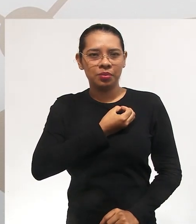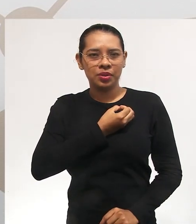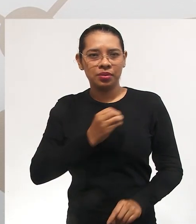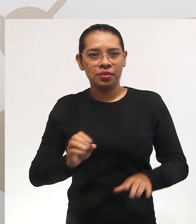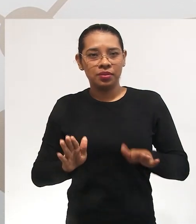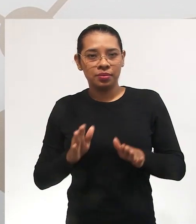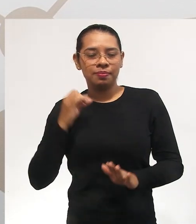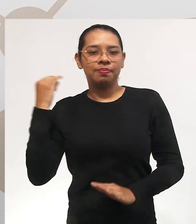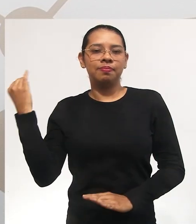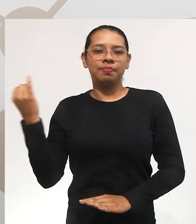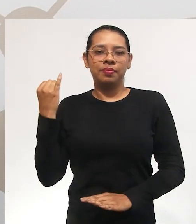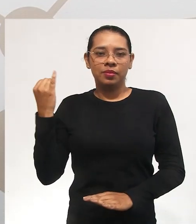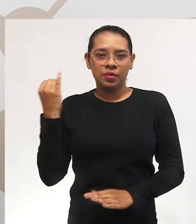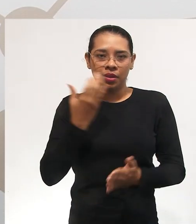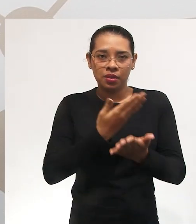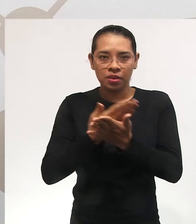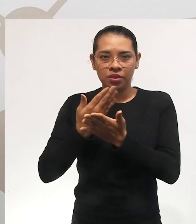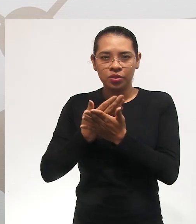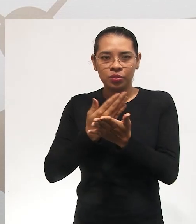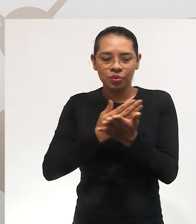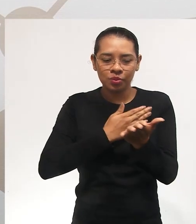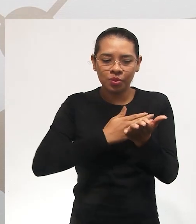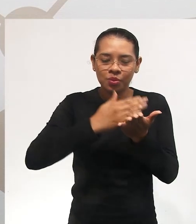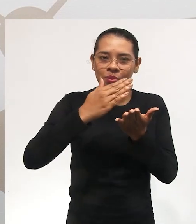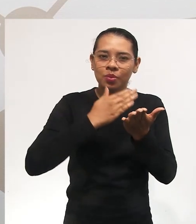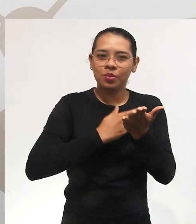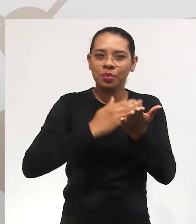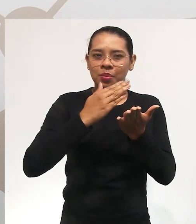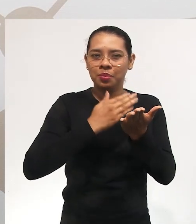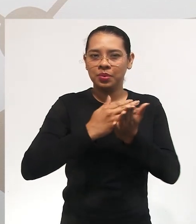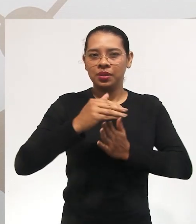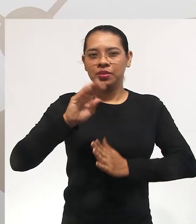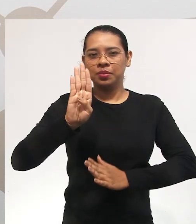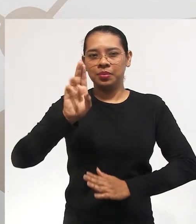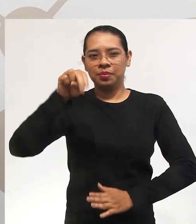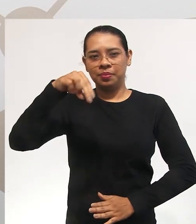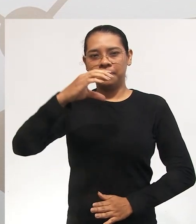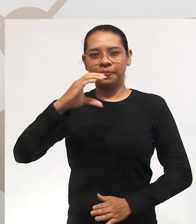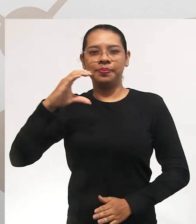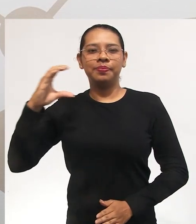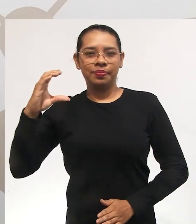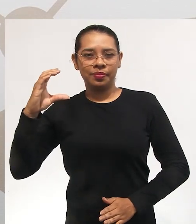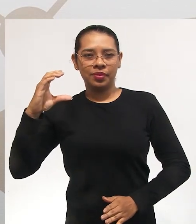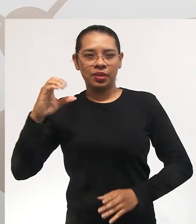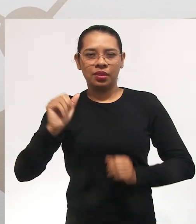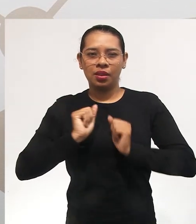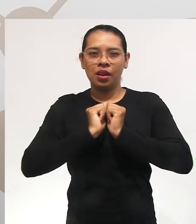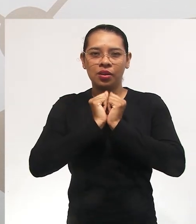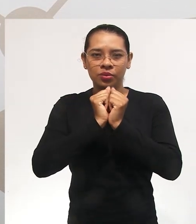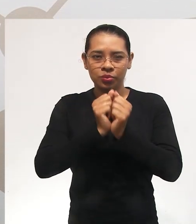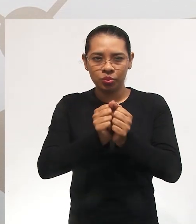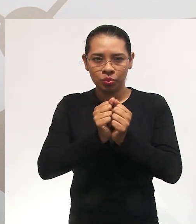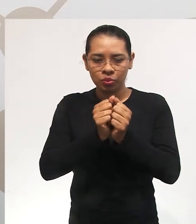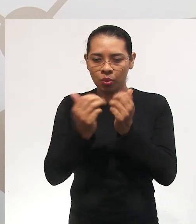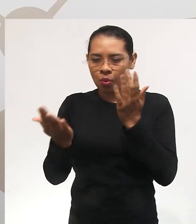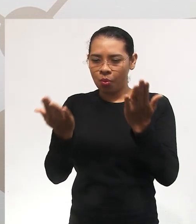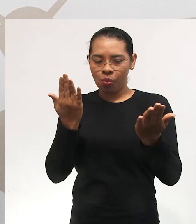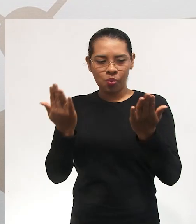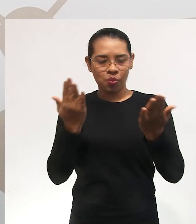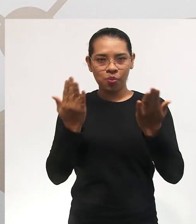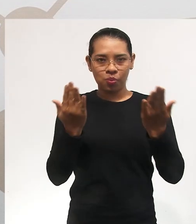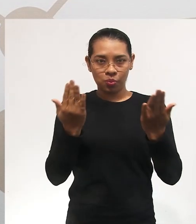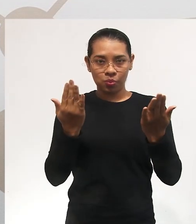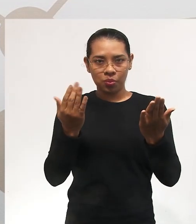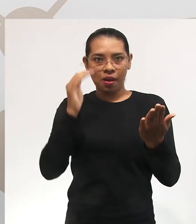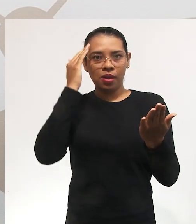E é importante, desde a graduação, se estudar a BNCC, para que possa se vislumbrar,